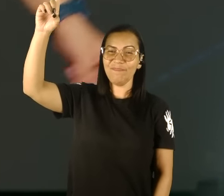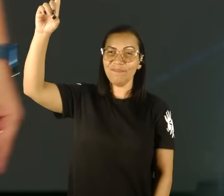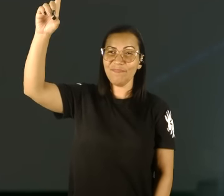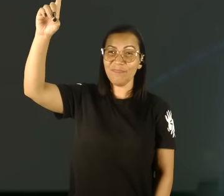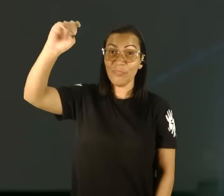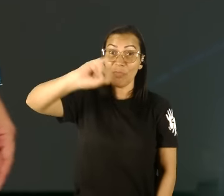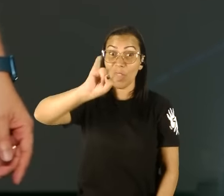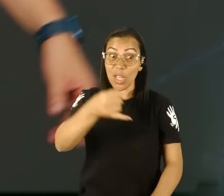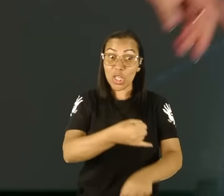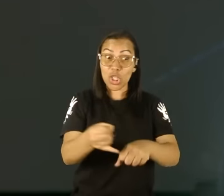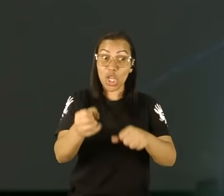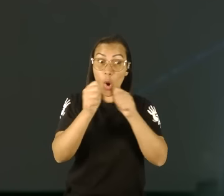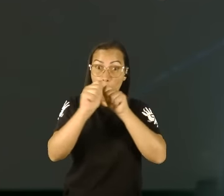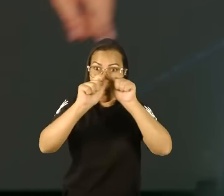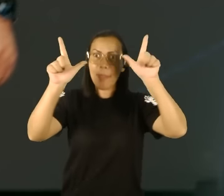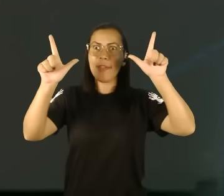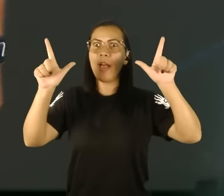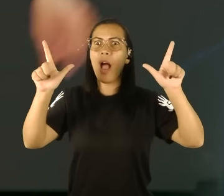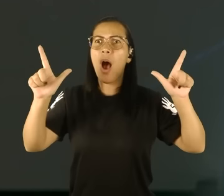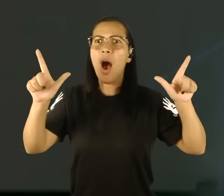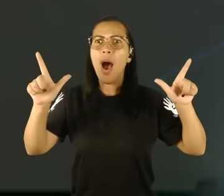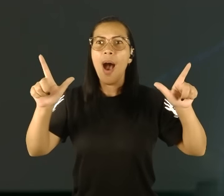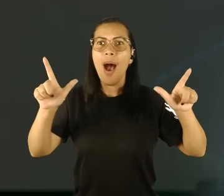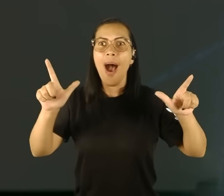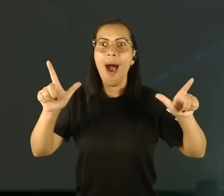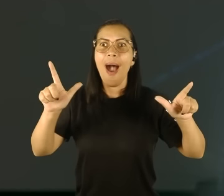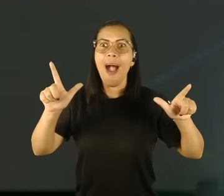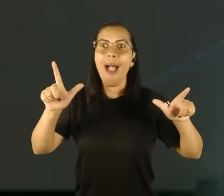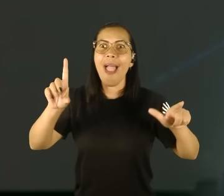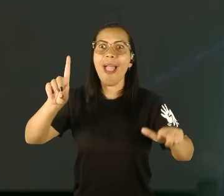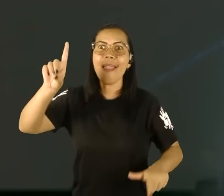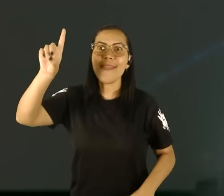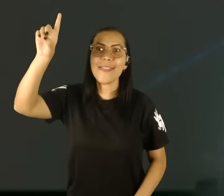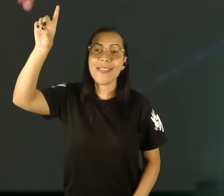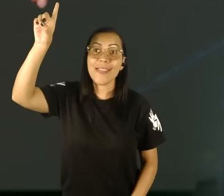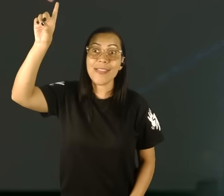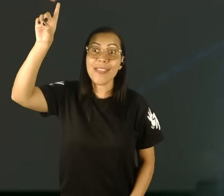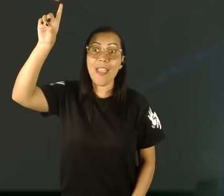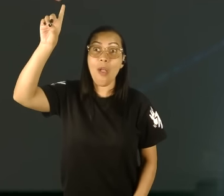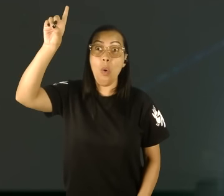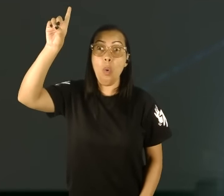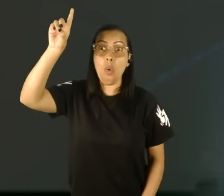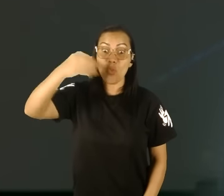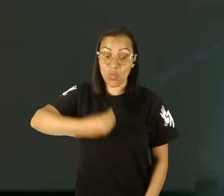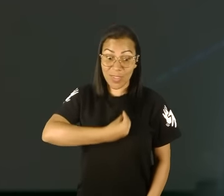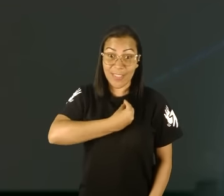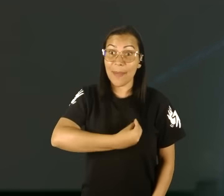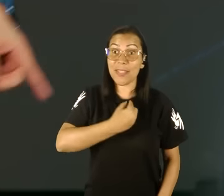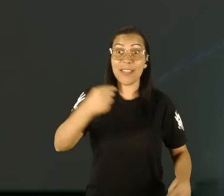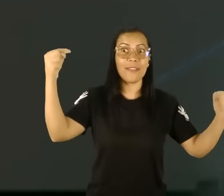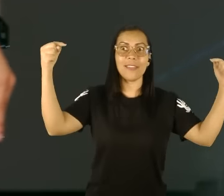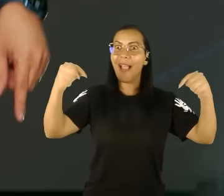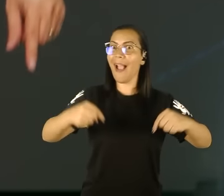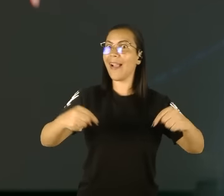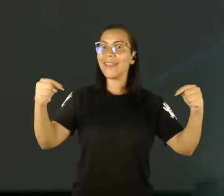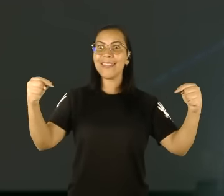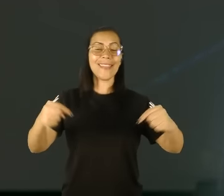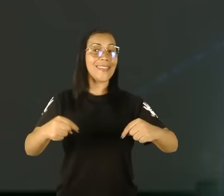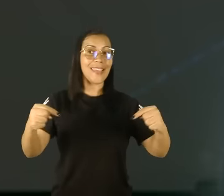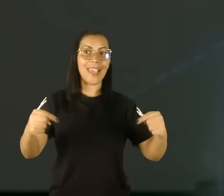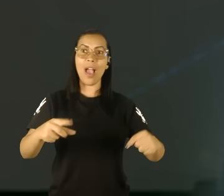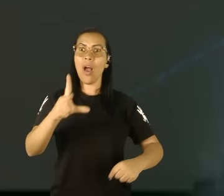lugar. Deus está. E sabe o que é o mais lindo? Não havia templo, não havia igreja, não